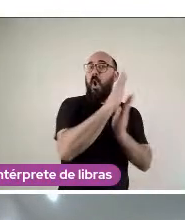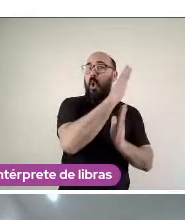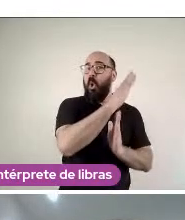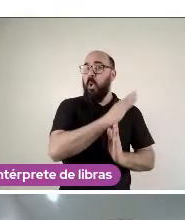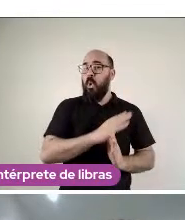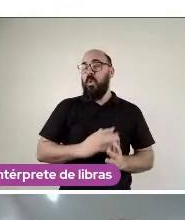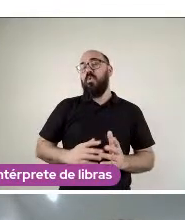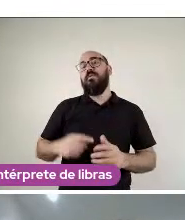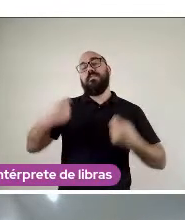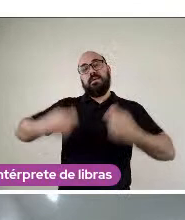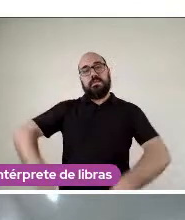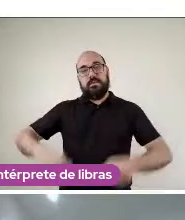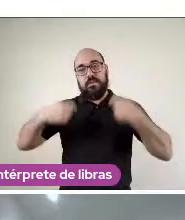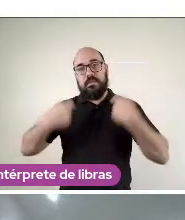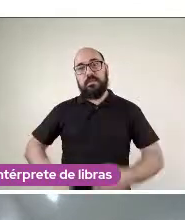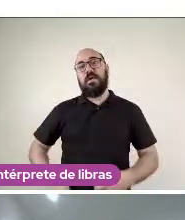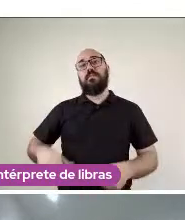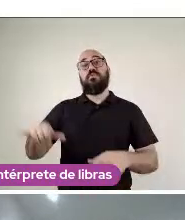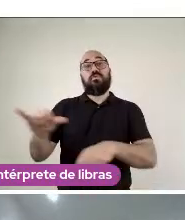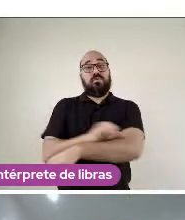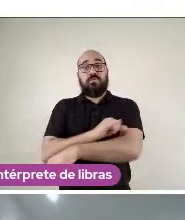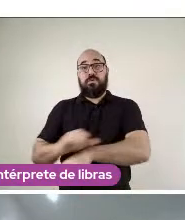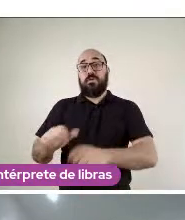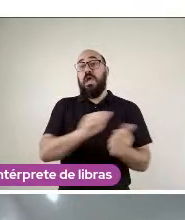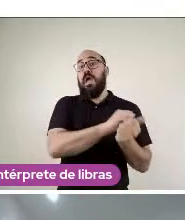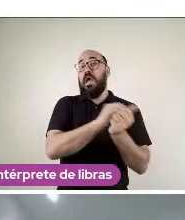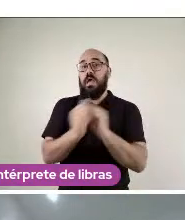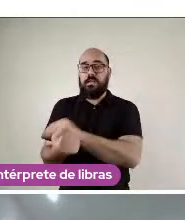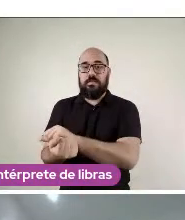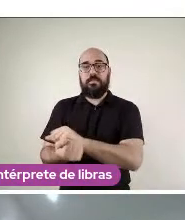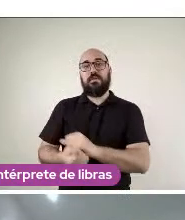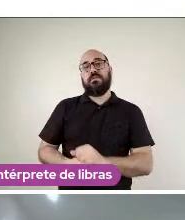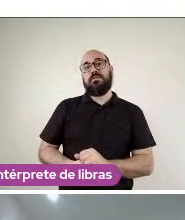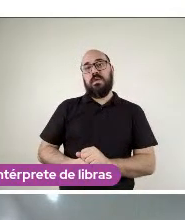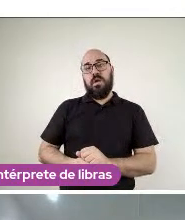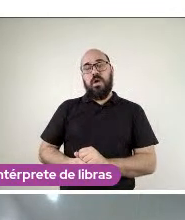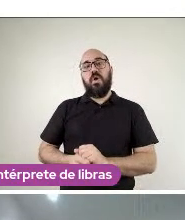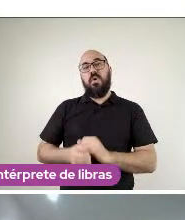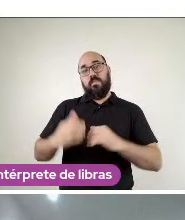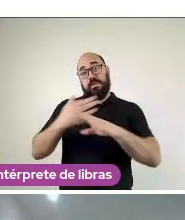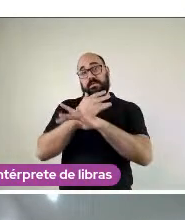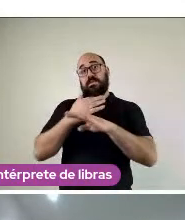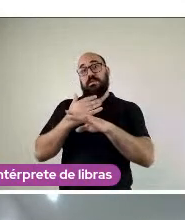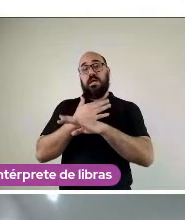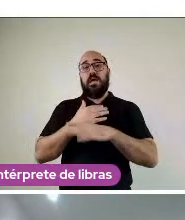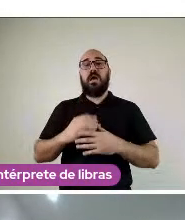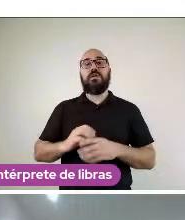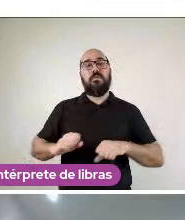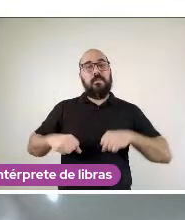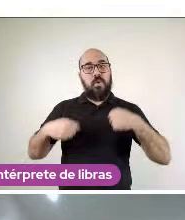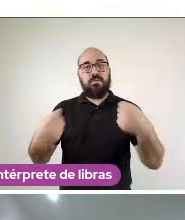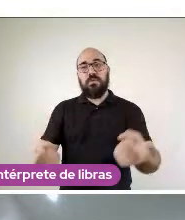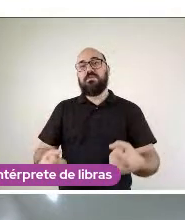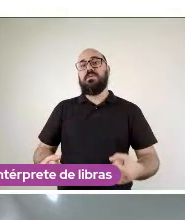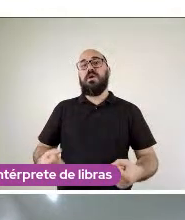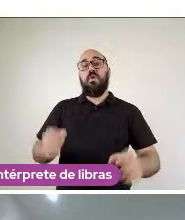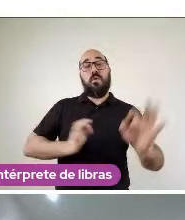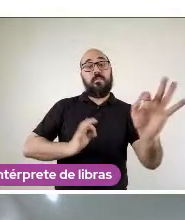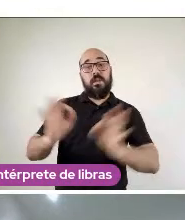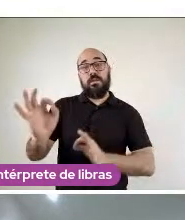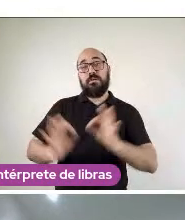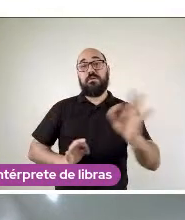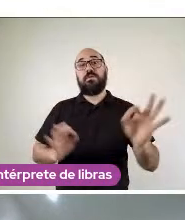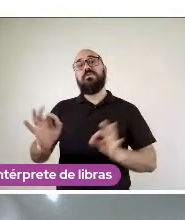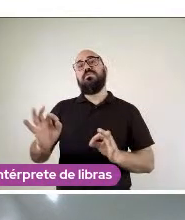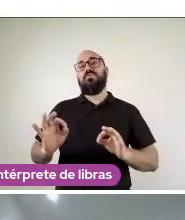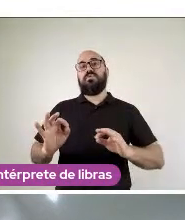de adaptação e mitigação para a cidade, então pensar ações e planos de gerenciamento